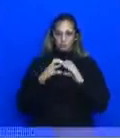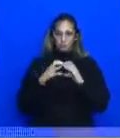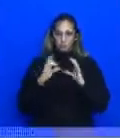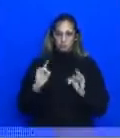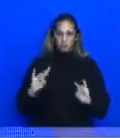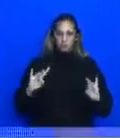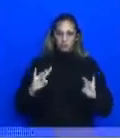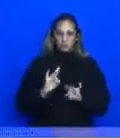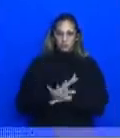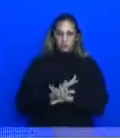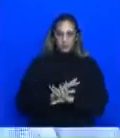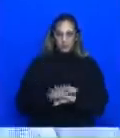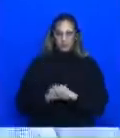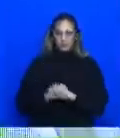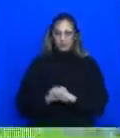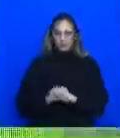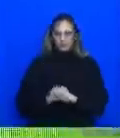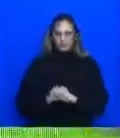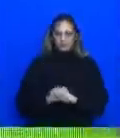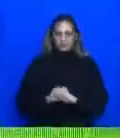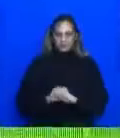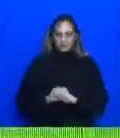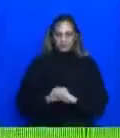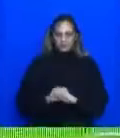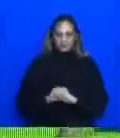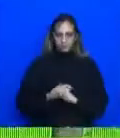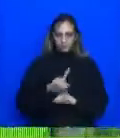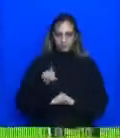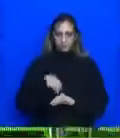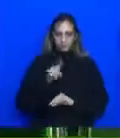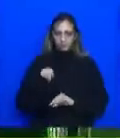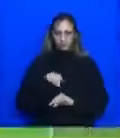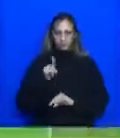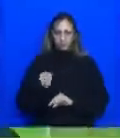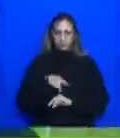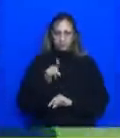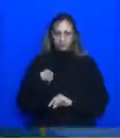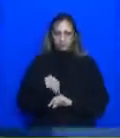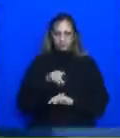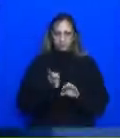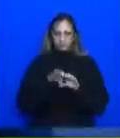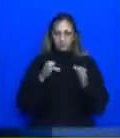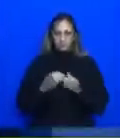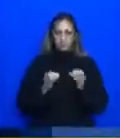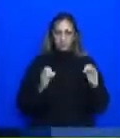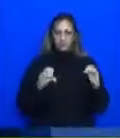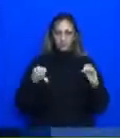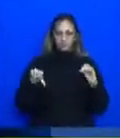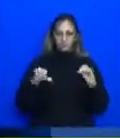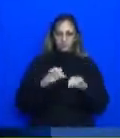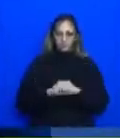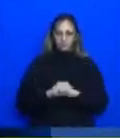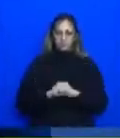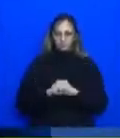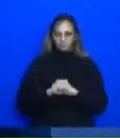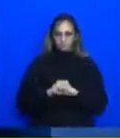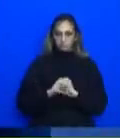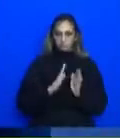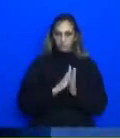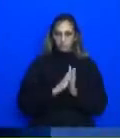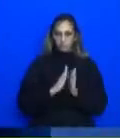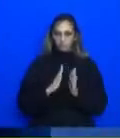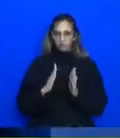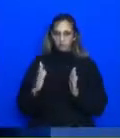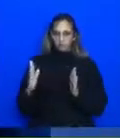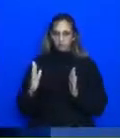posicionada, valendo. Globo recarregado, embaralhando 10 bolas numeradas de 0 a 9. Na sequência do